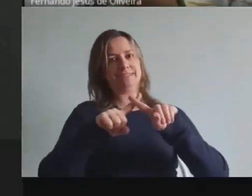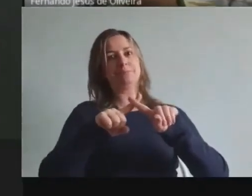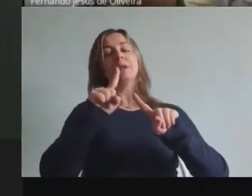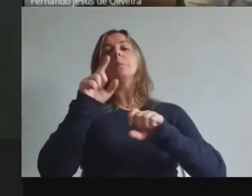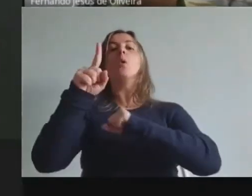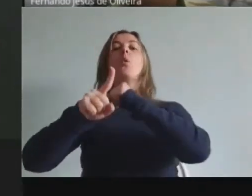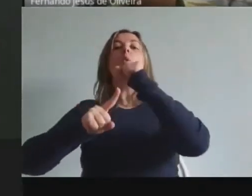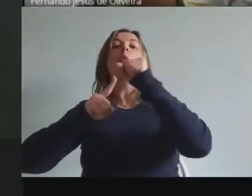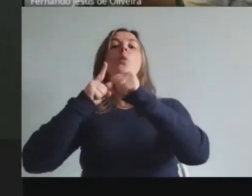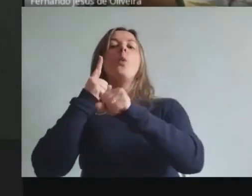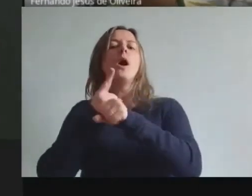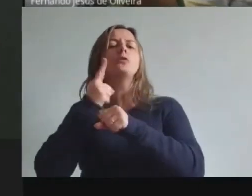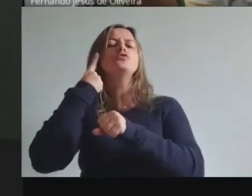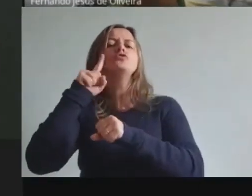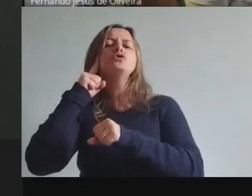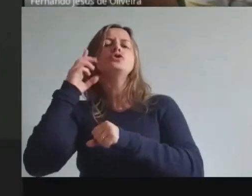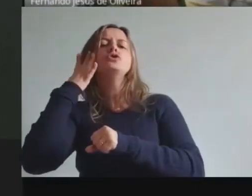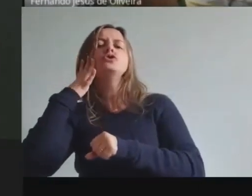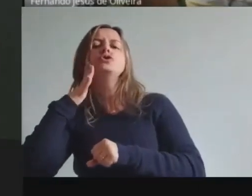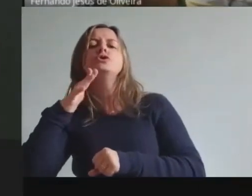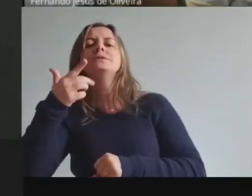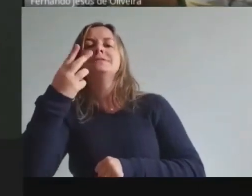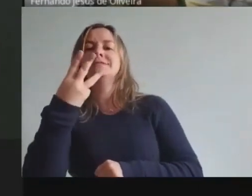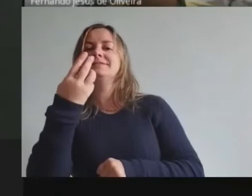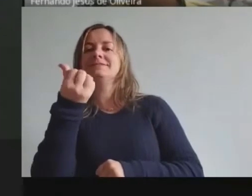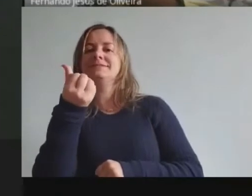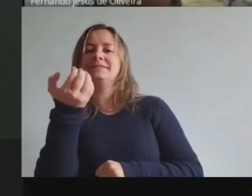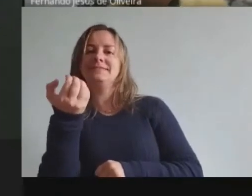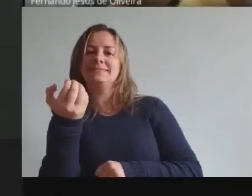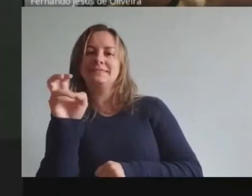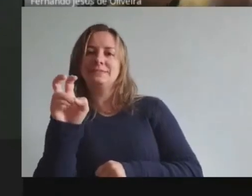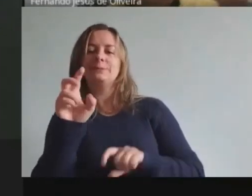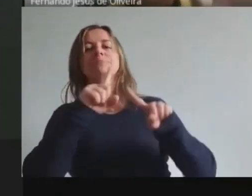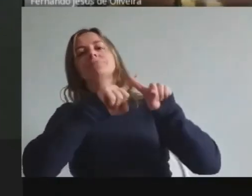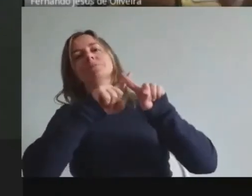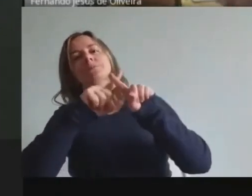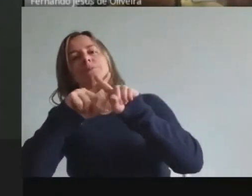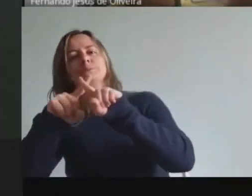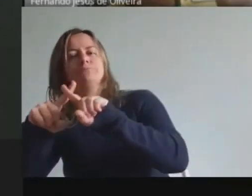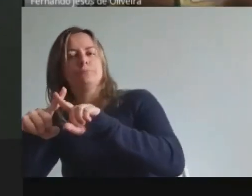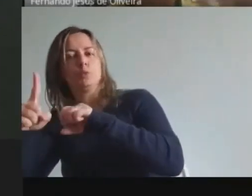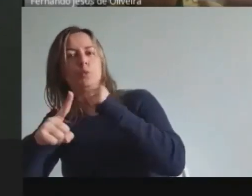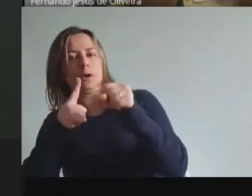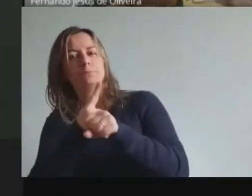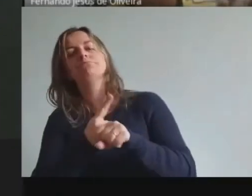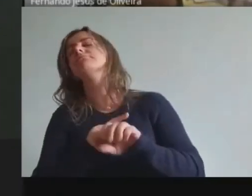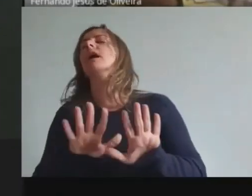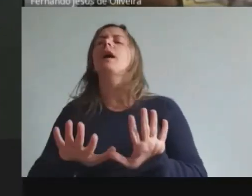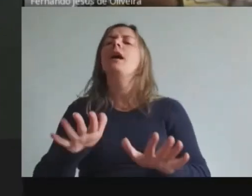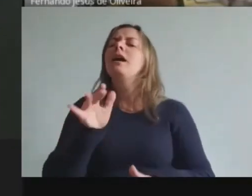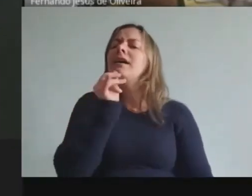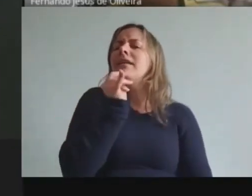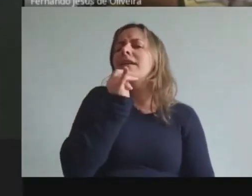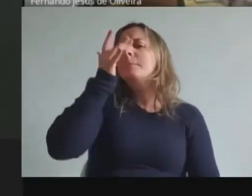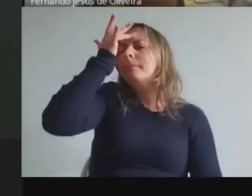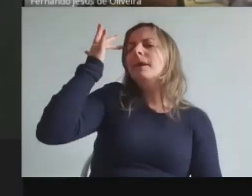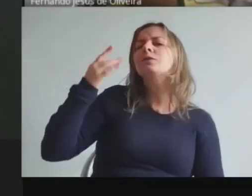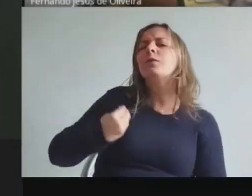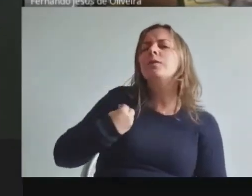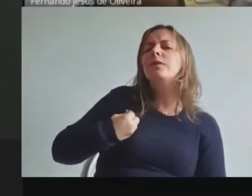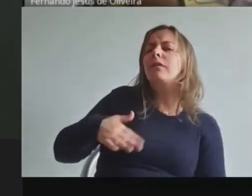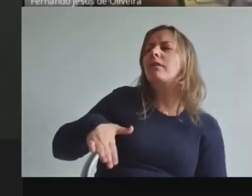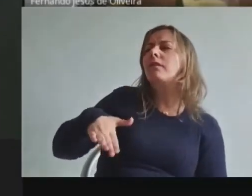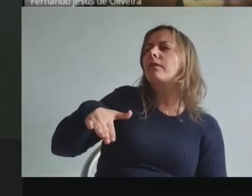tem 365 dias, multiplica por 365. E digamos que uma pessoa vai viver lá seus 80